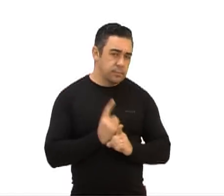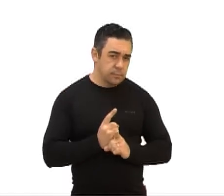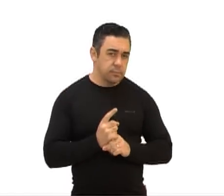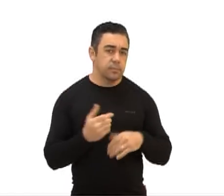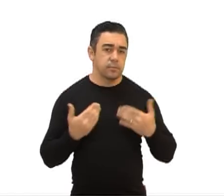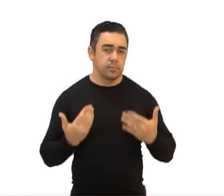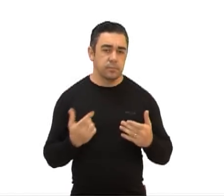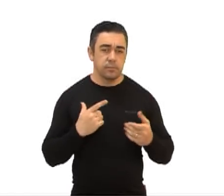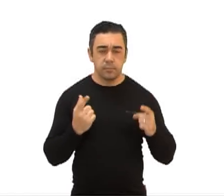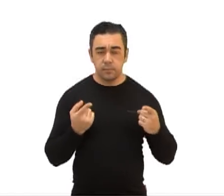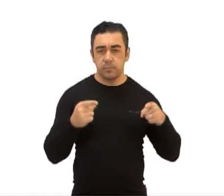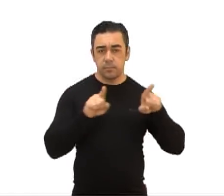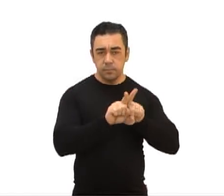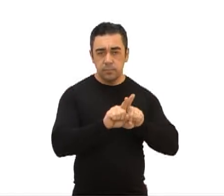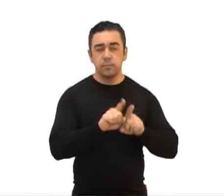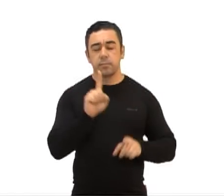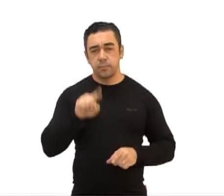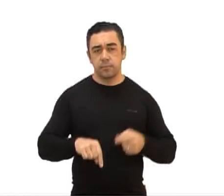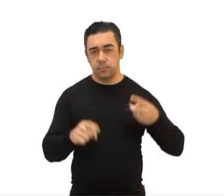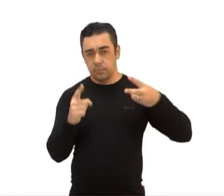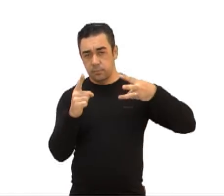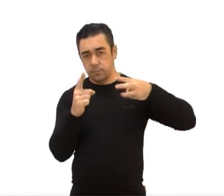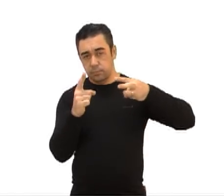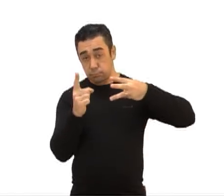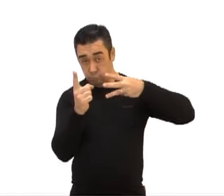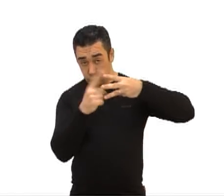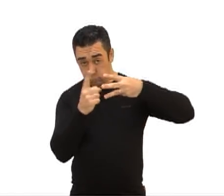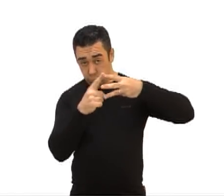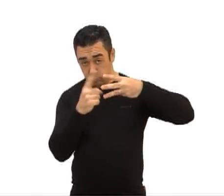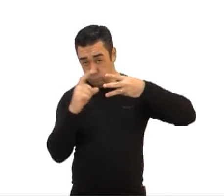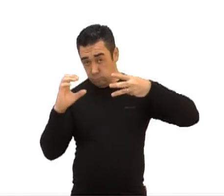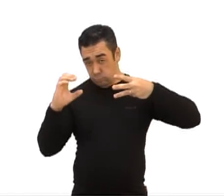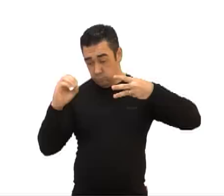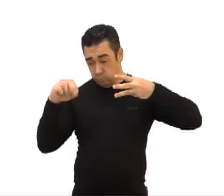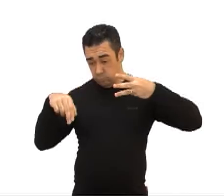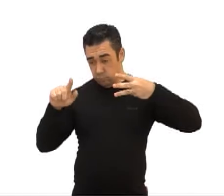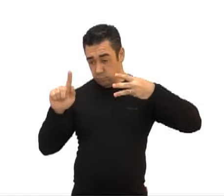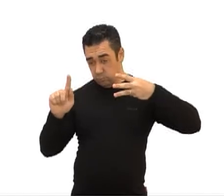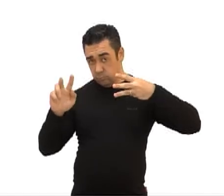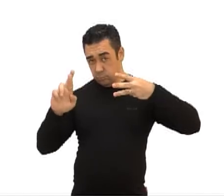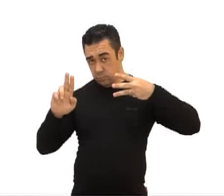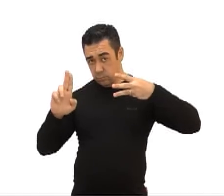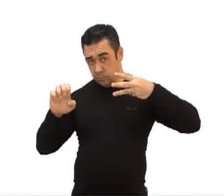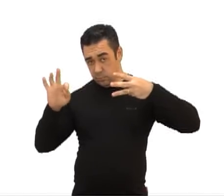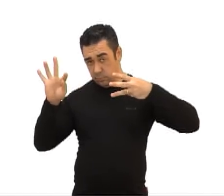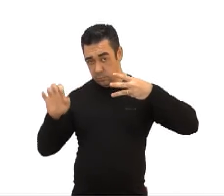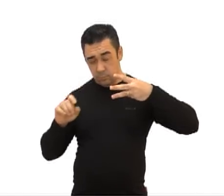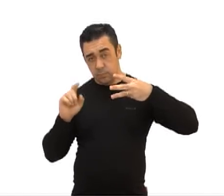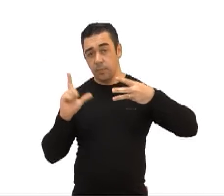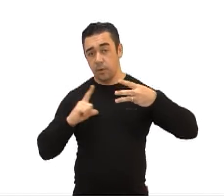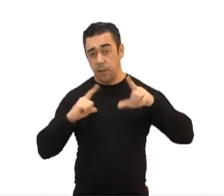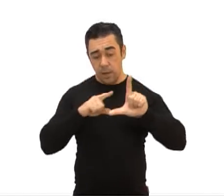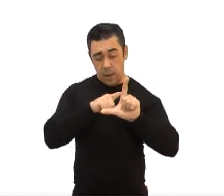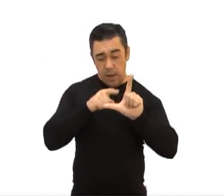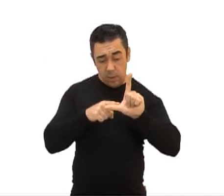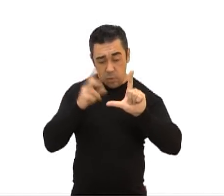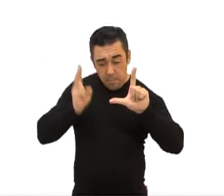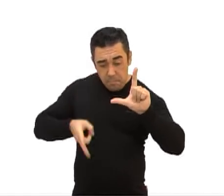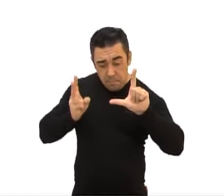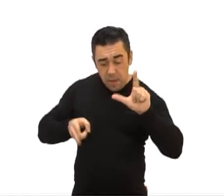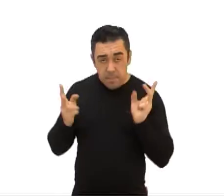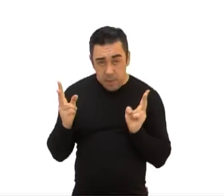são os pares de ângulos congruentes. O que é congruentes mesmos? Que têm a mesma medida. Então, vocês